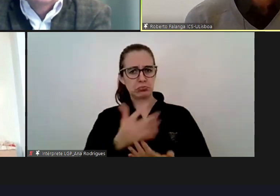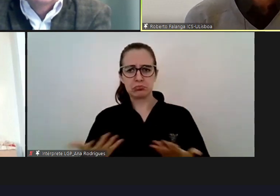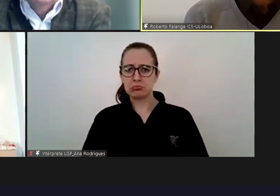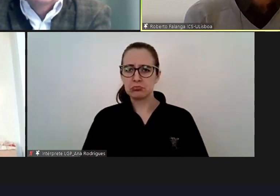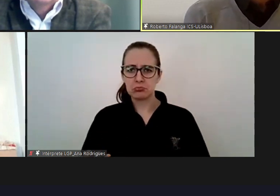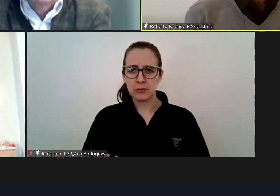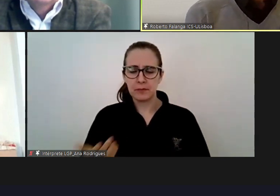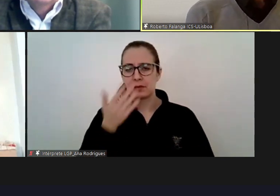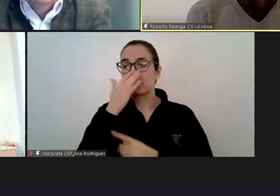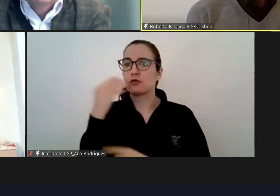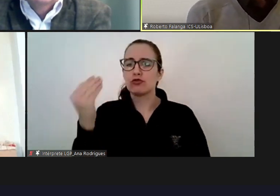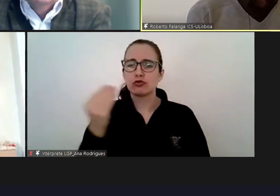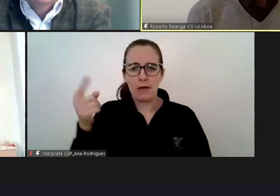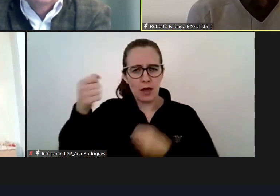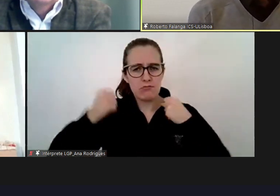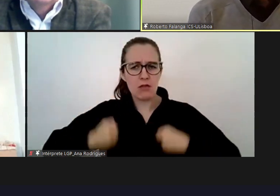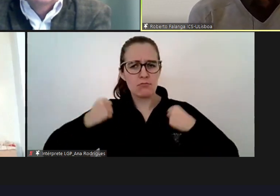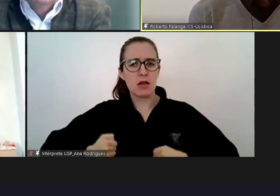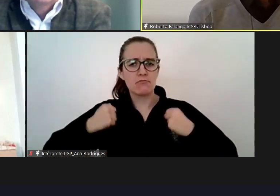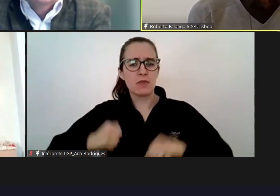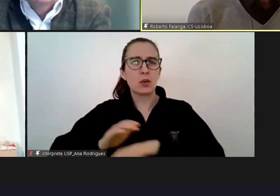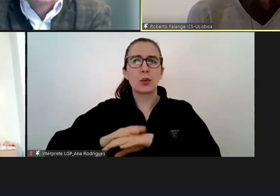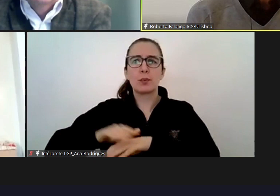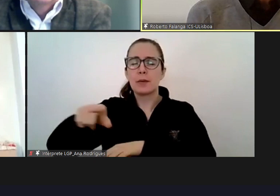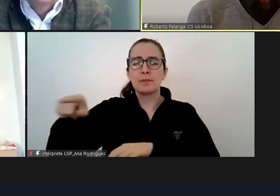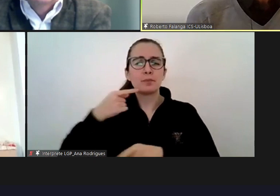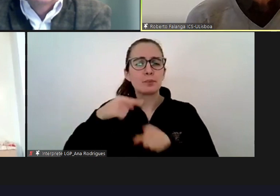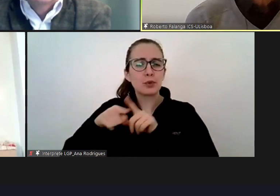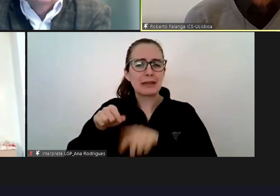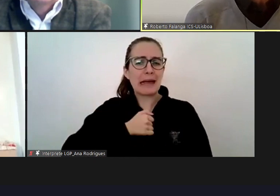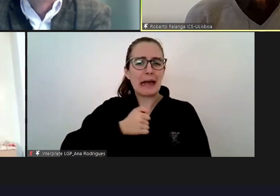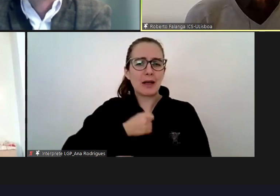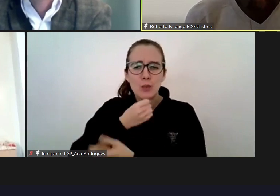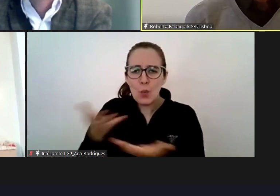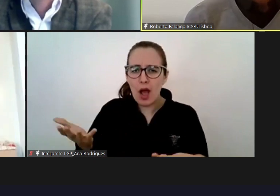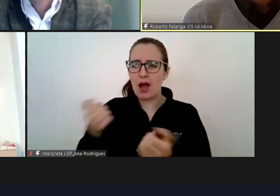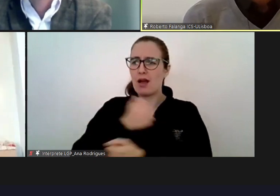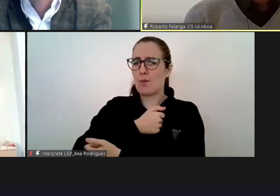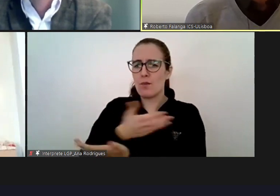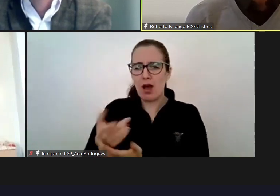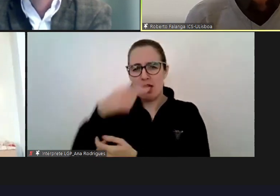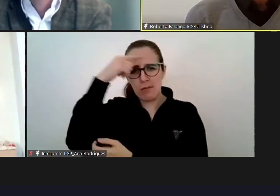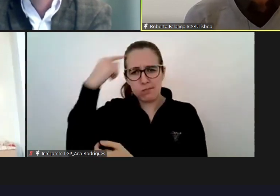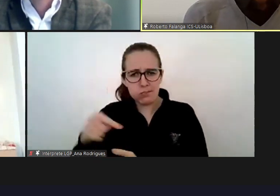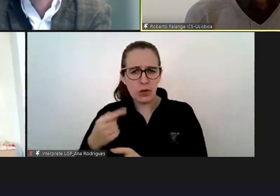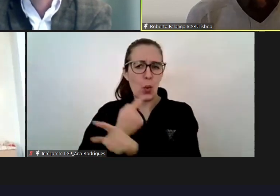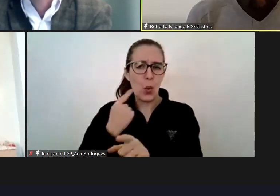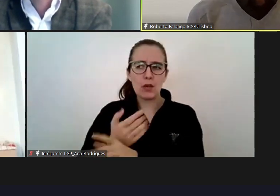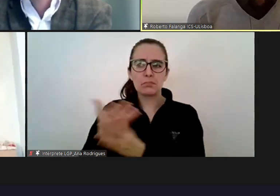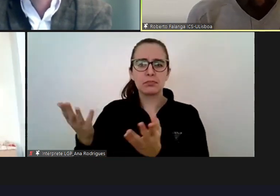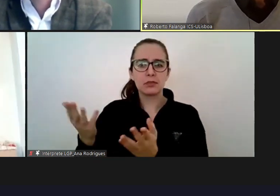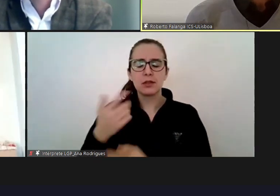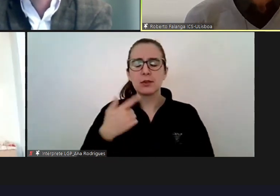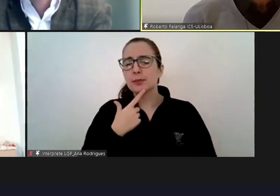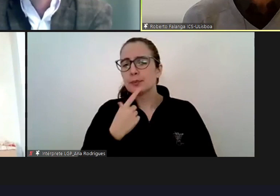Temos os jovens, por exemplo, a protestar sobre as políticas de habitação, e mais uma vez, será que temos